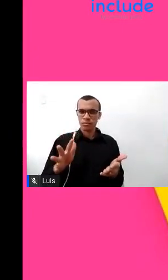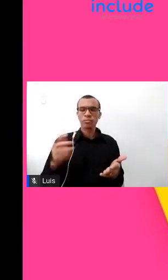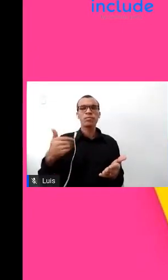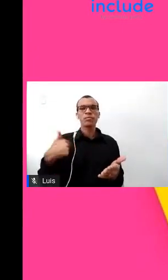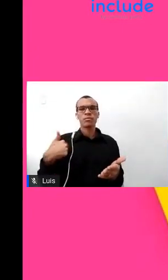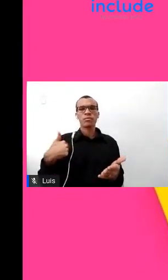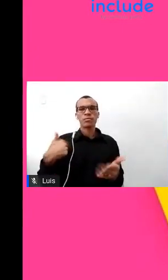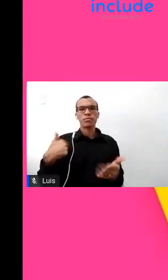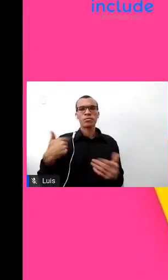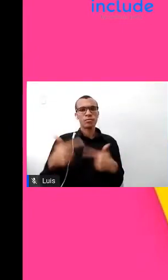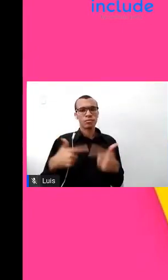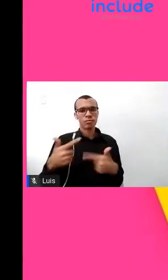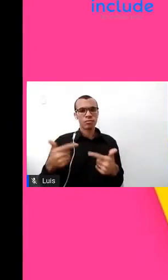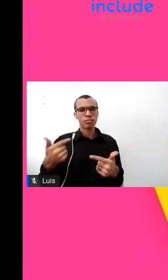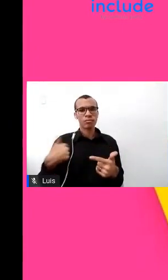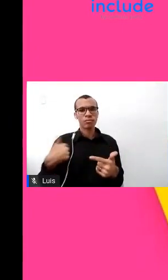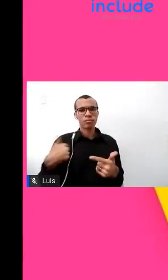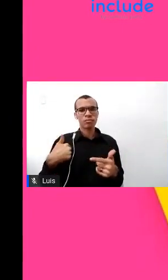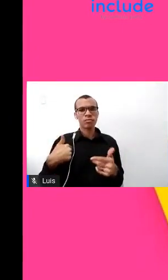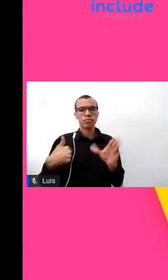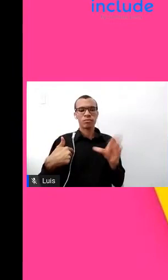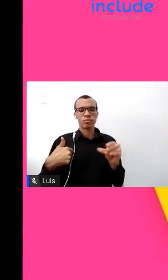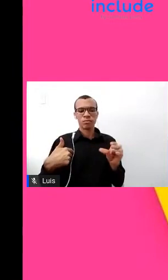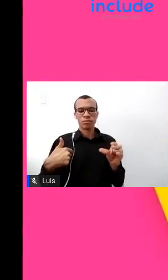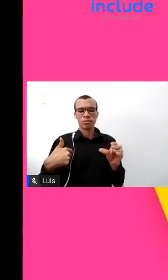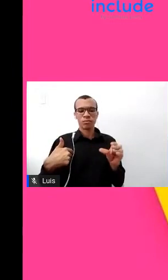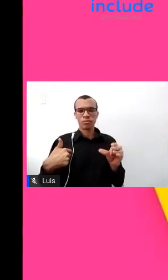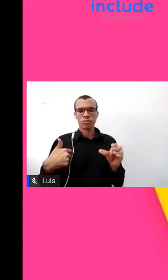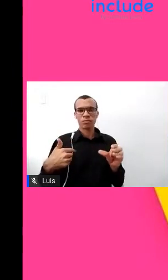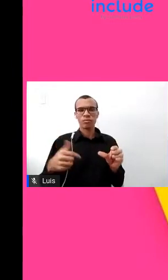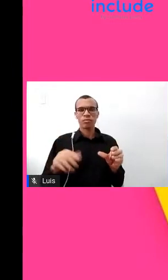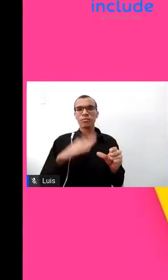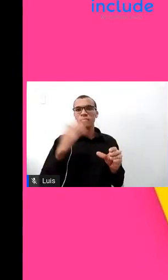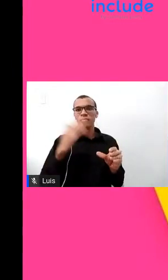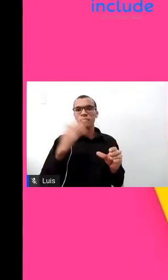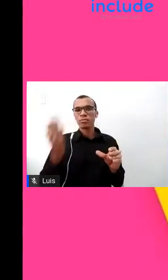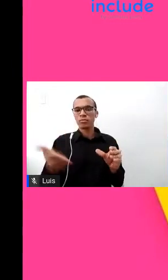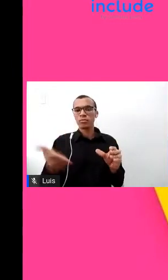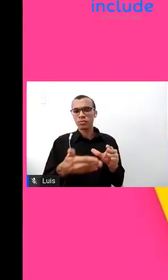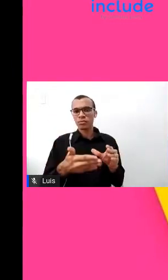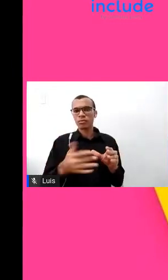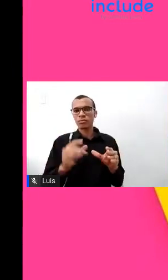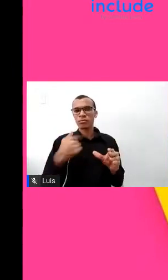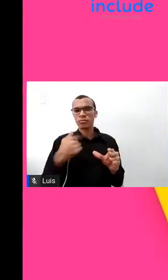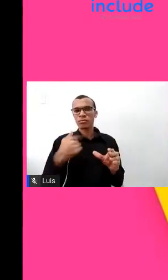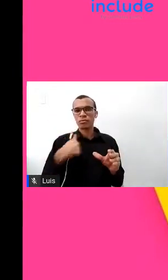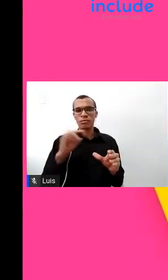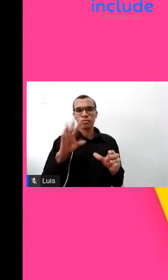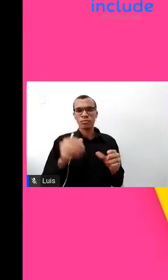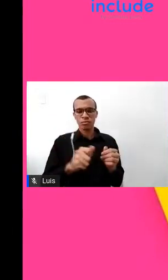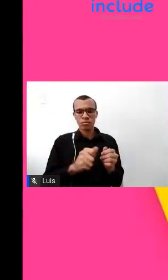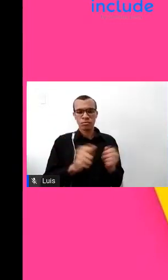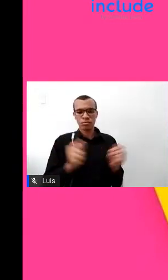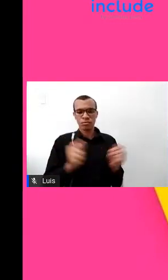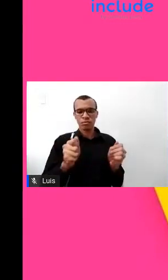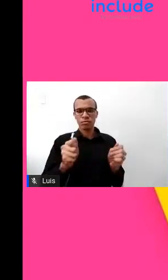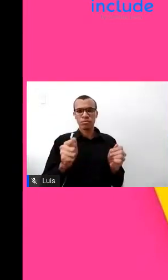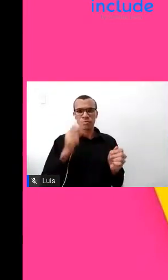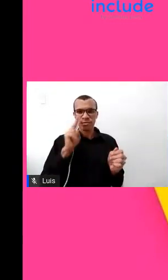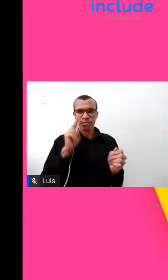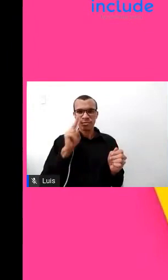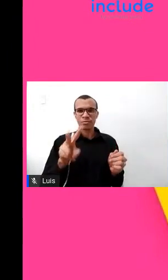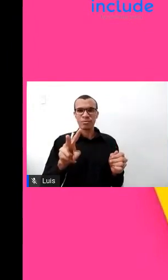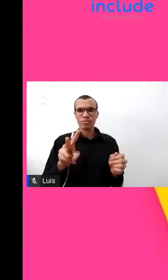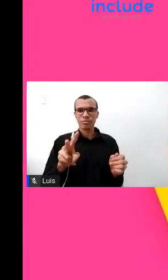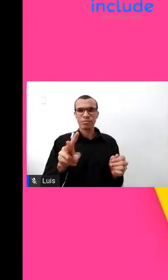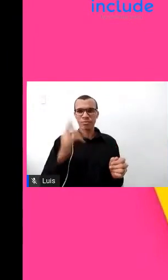vou segurar aqui com o dedo, vou vir aqui do outro lado e vou simplesmente puxar. Ó, destacou, tá vendo? E